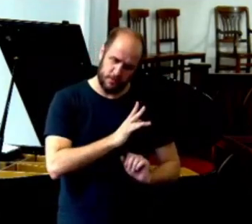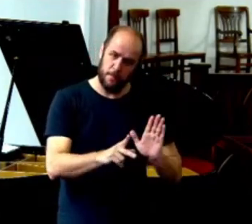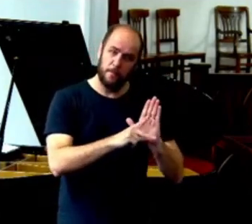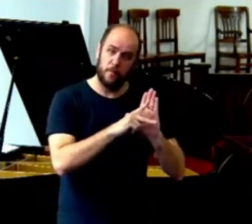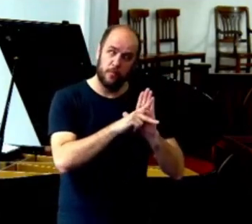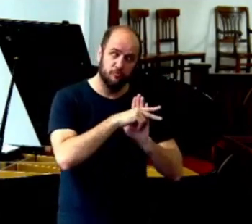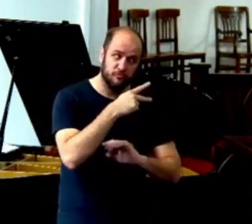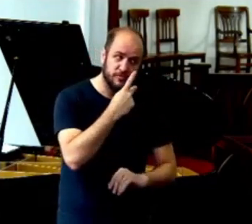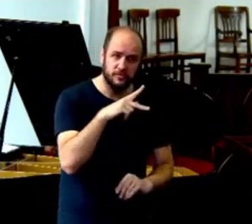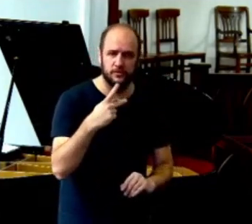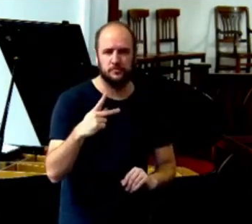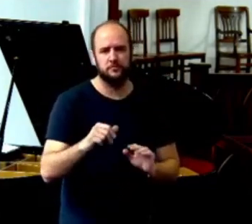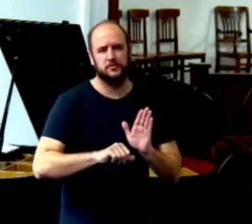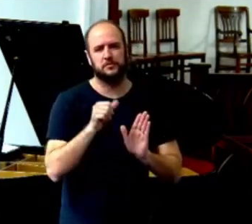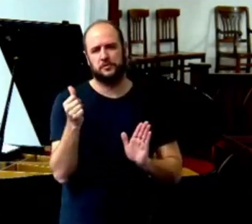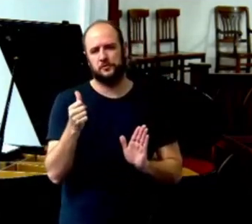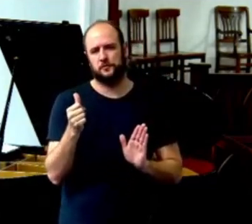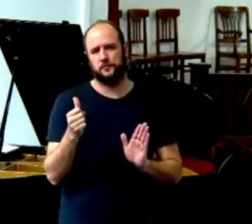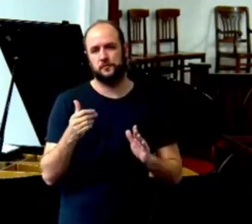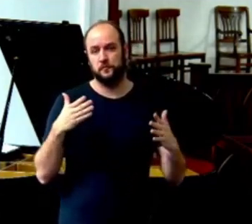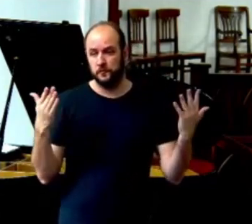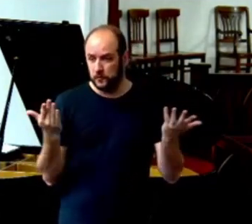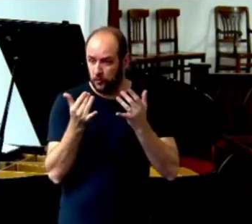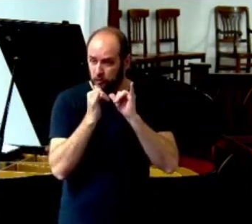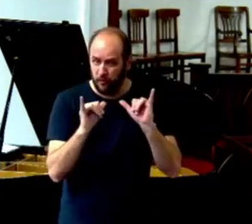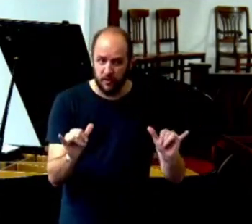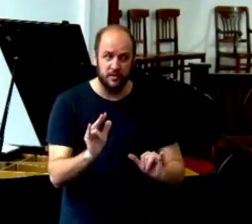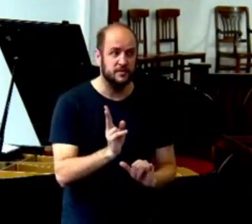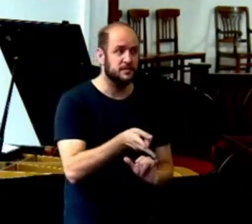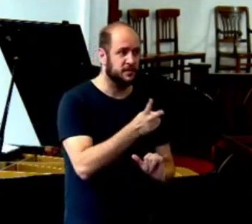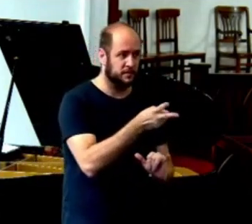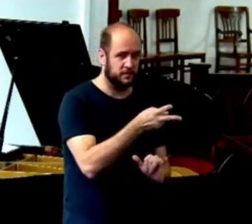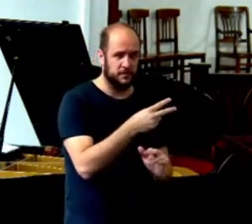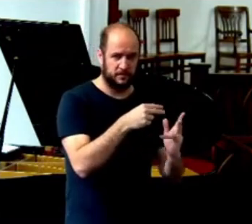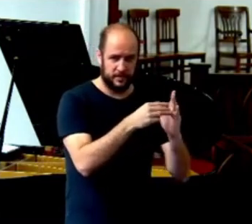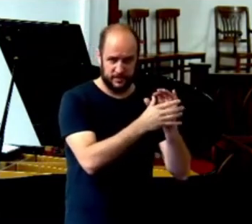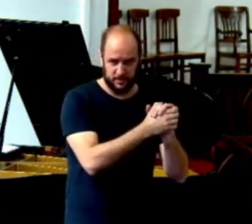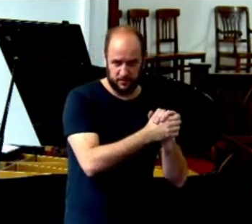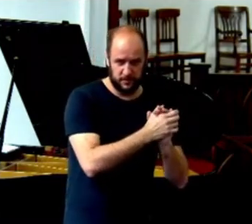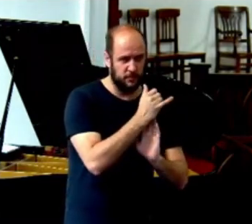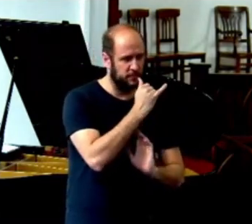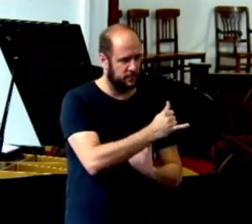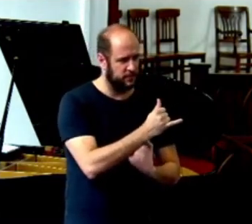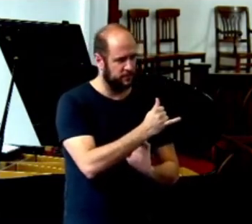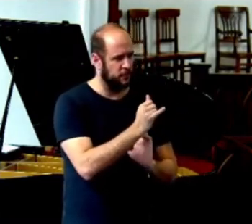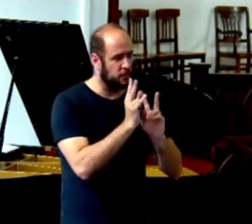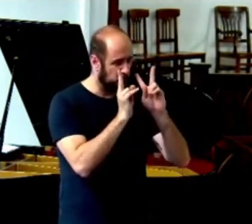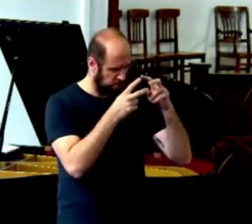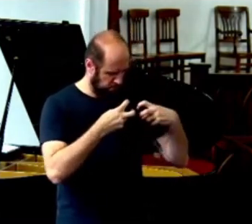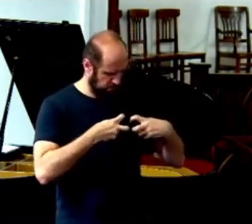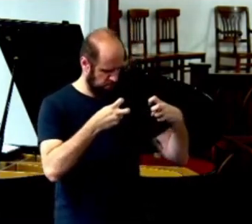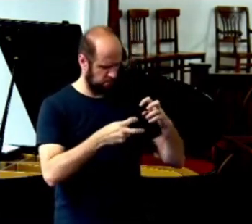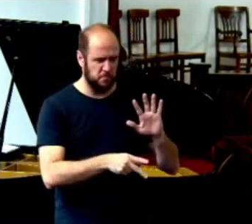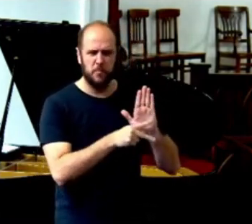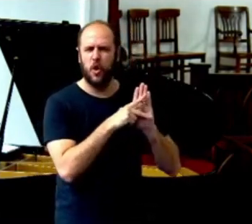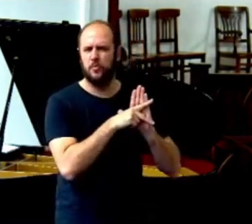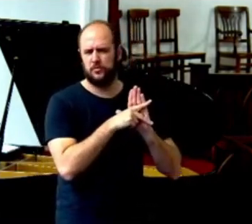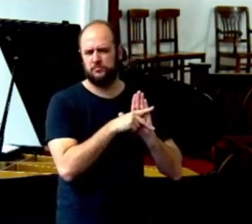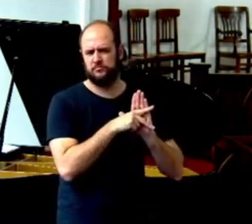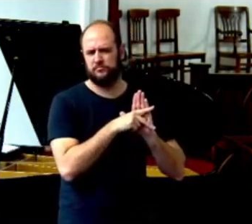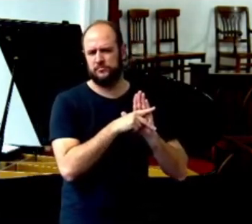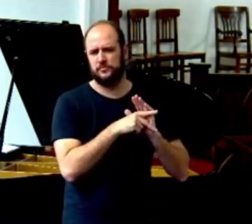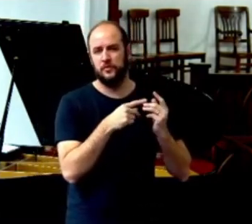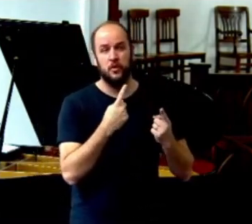teu coração. Portanto, a minha palavra sempre a casais é: olhe para o seu coração.